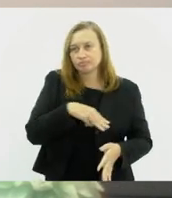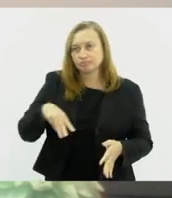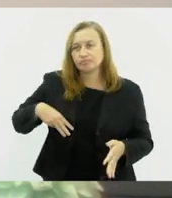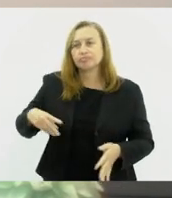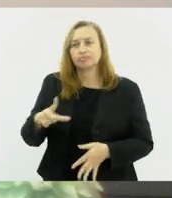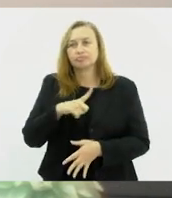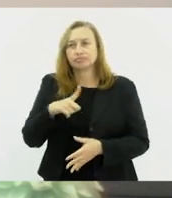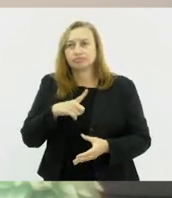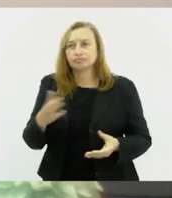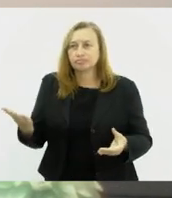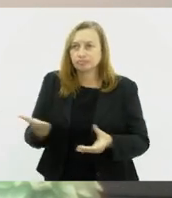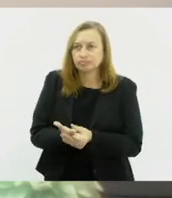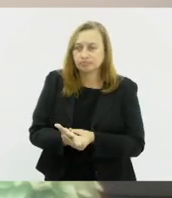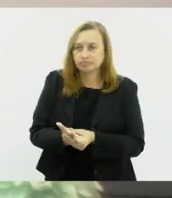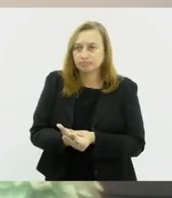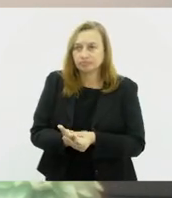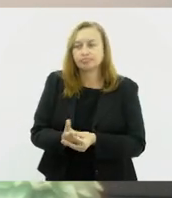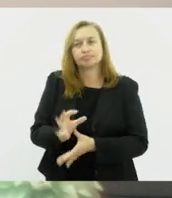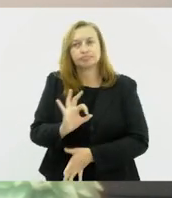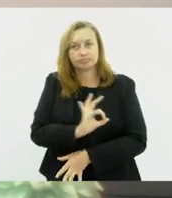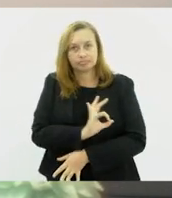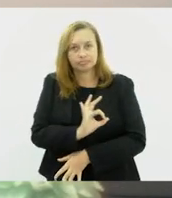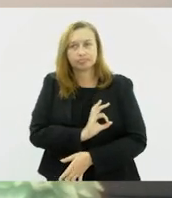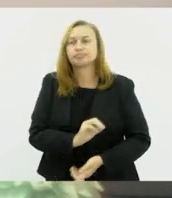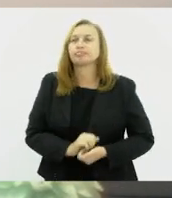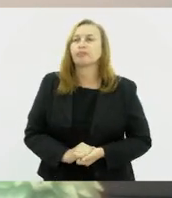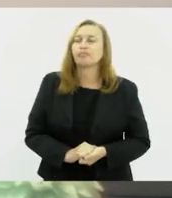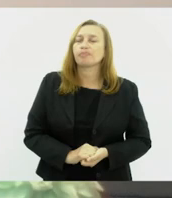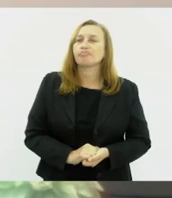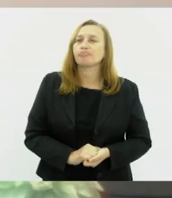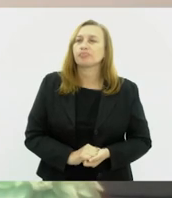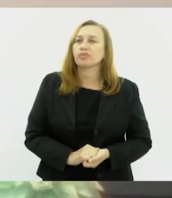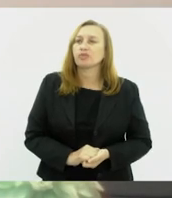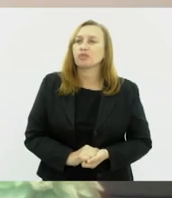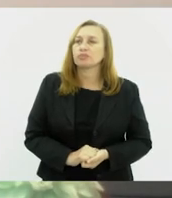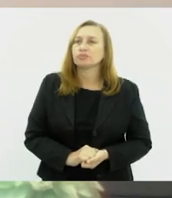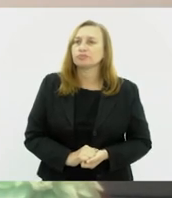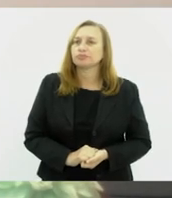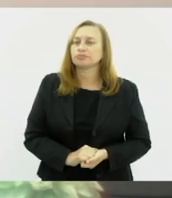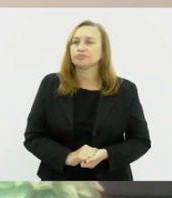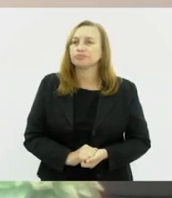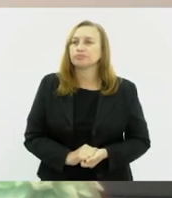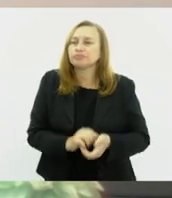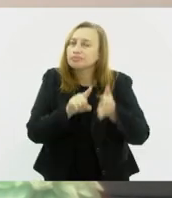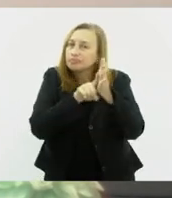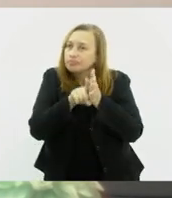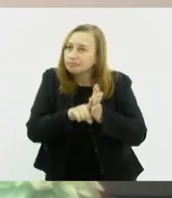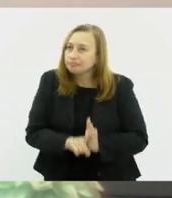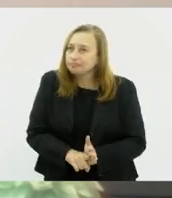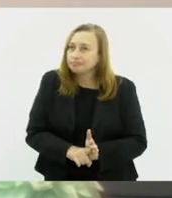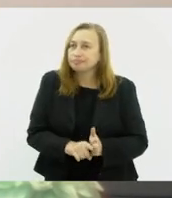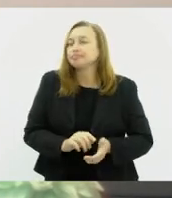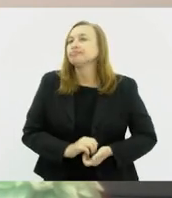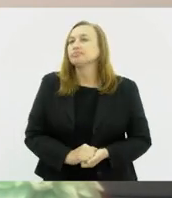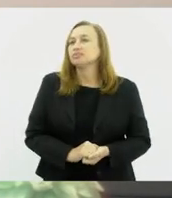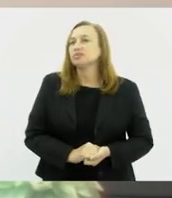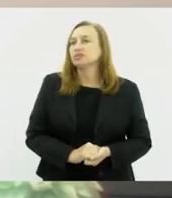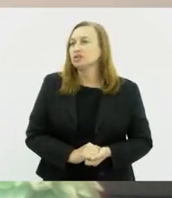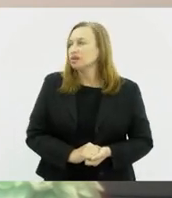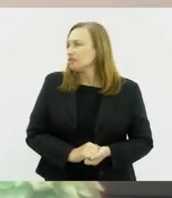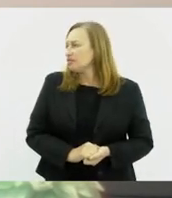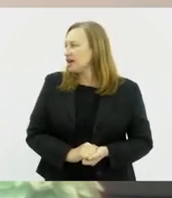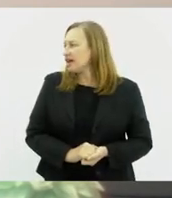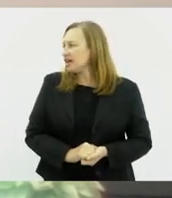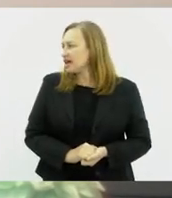inquérito policial e a finalidade do inquérito policial é investigar certo então o seguinte